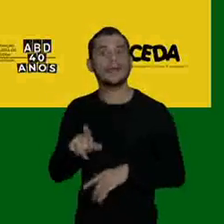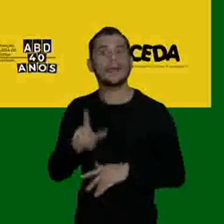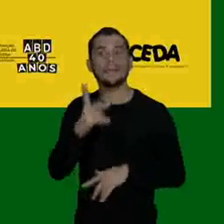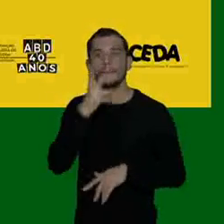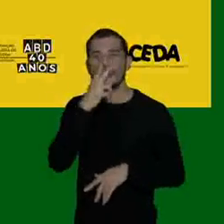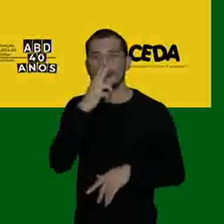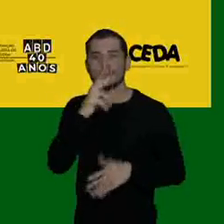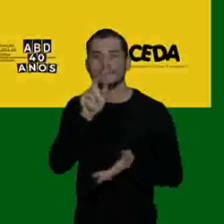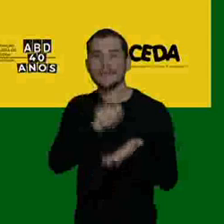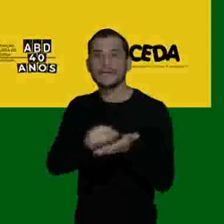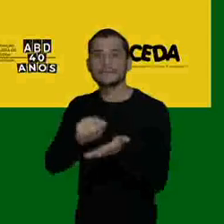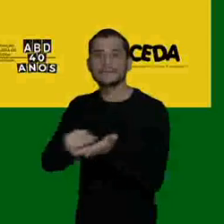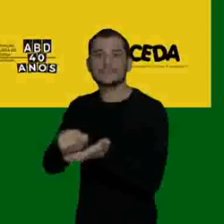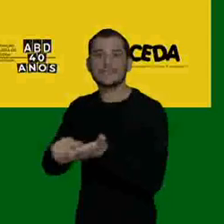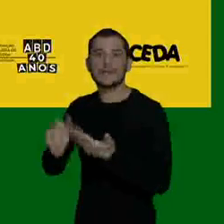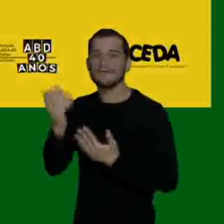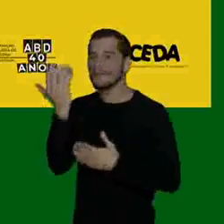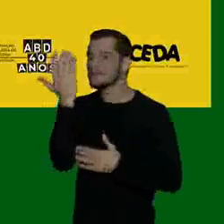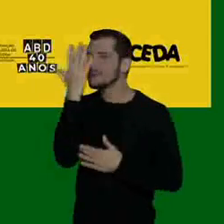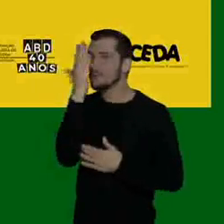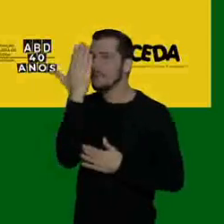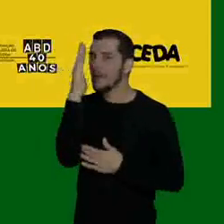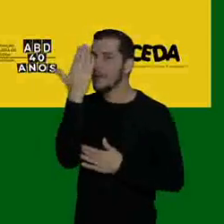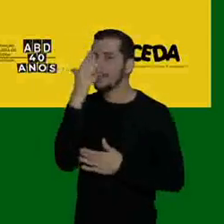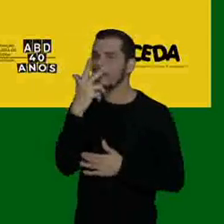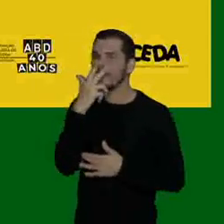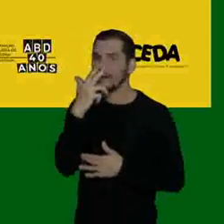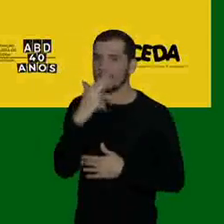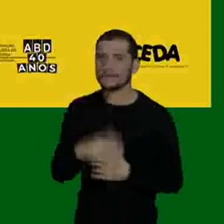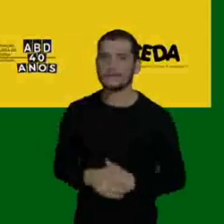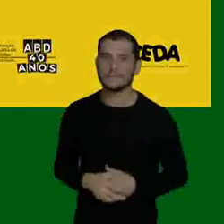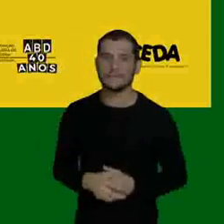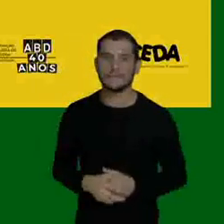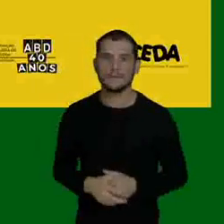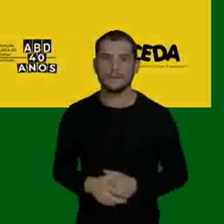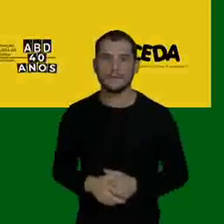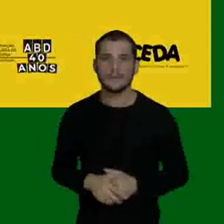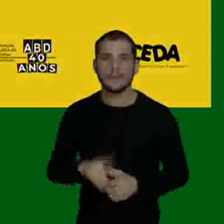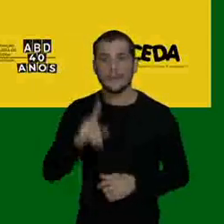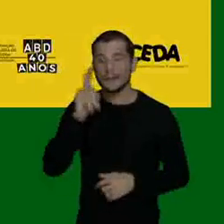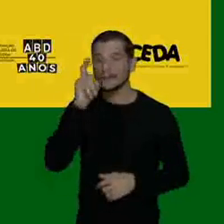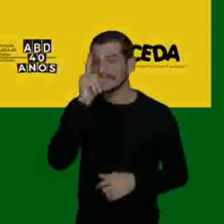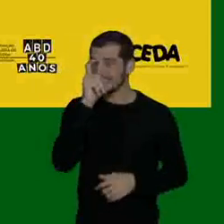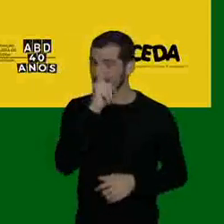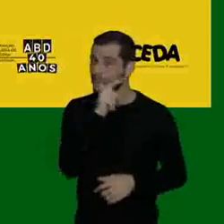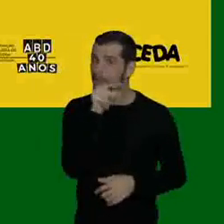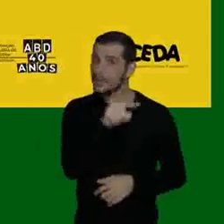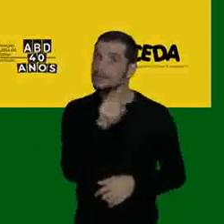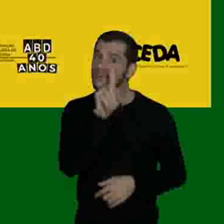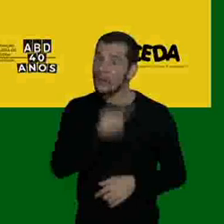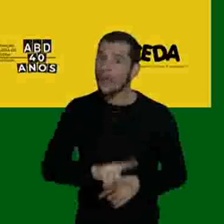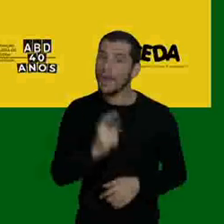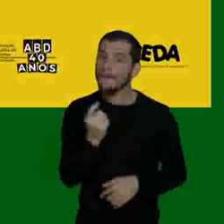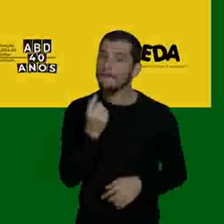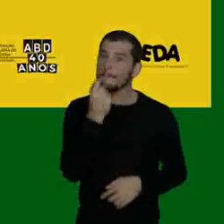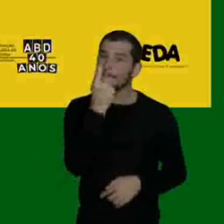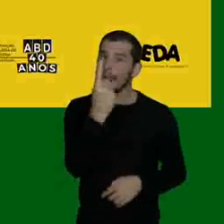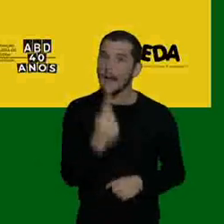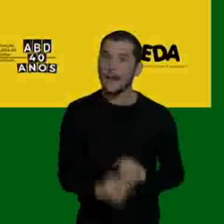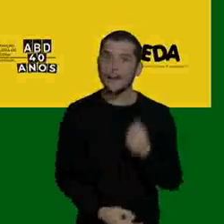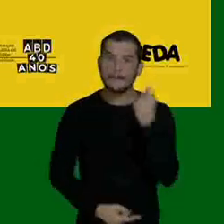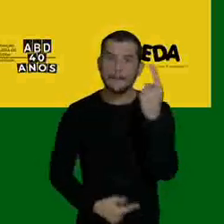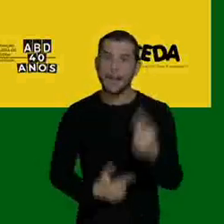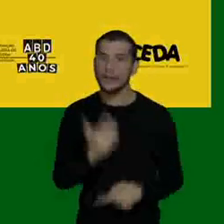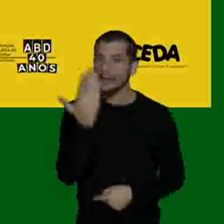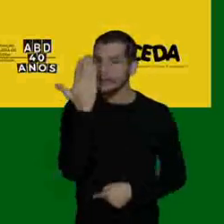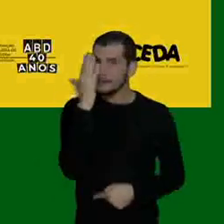disléxico escreve em espelho não é muito muito raro a gente encontrar um disléxico que escreve espelho mas isso